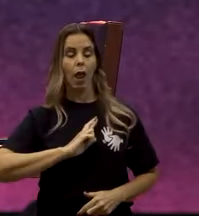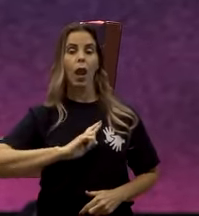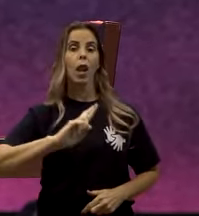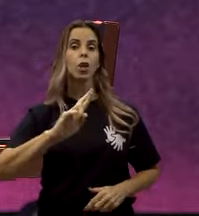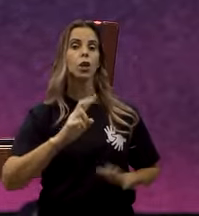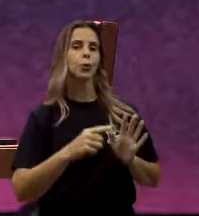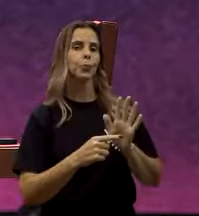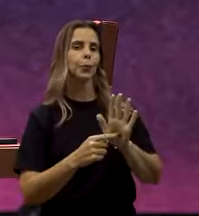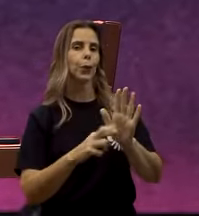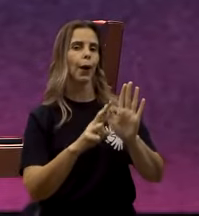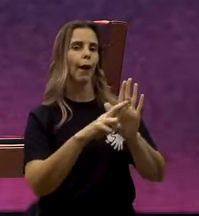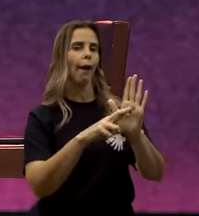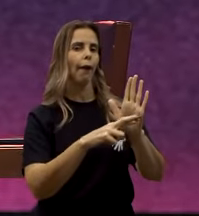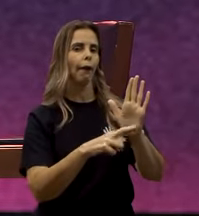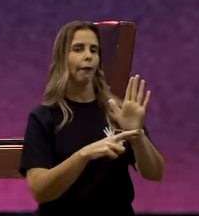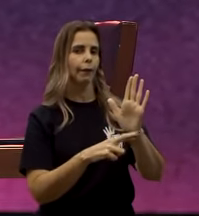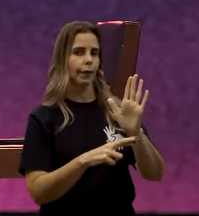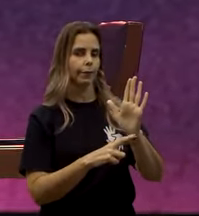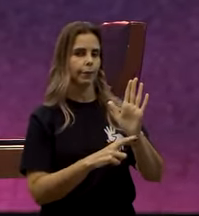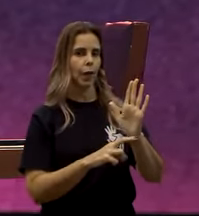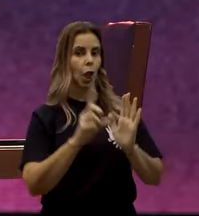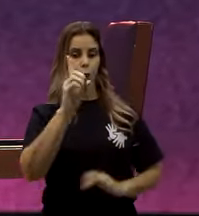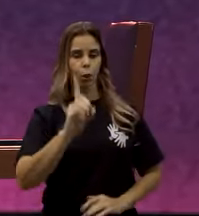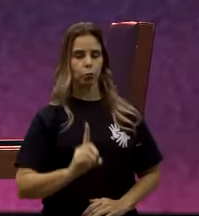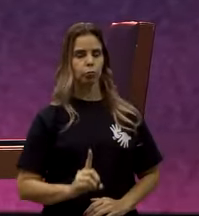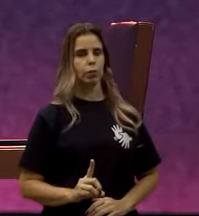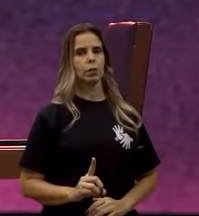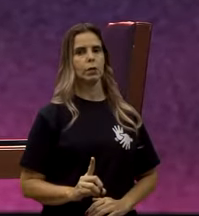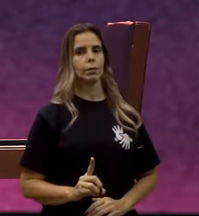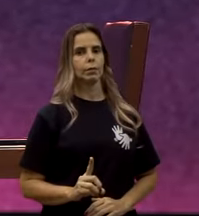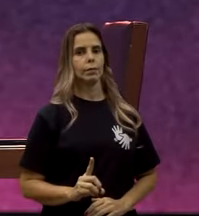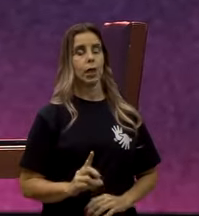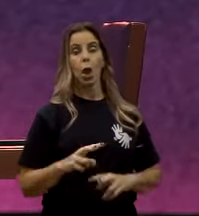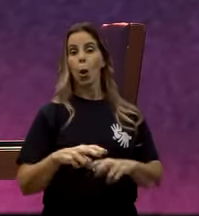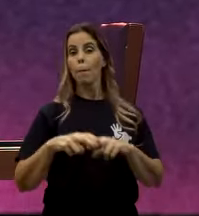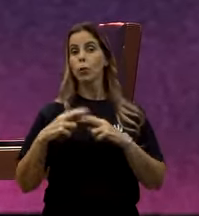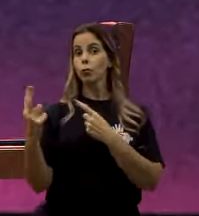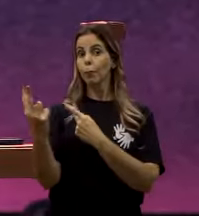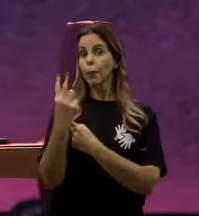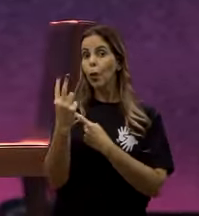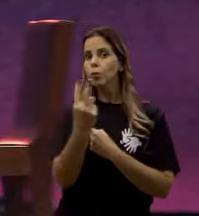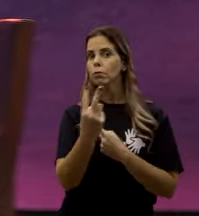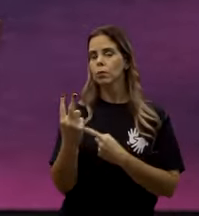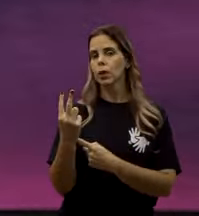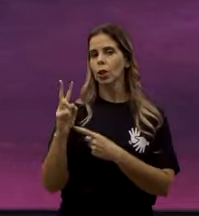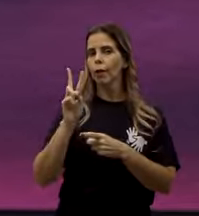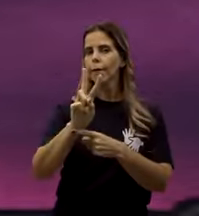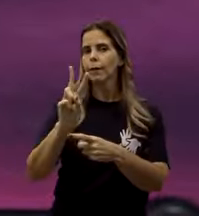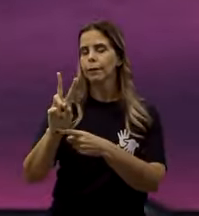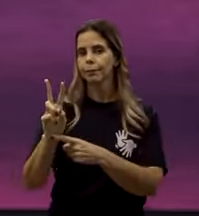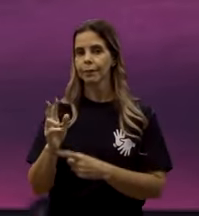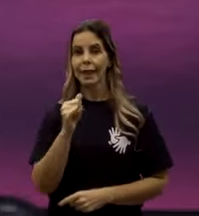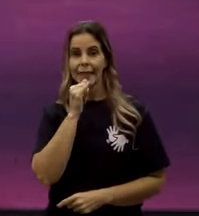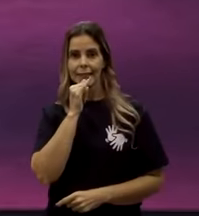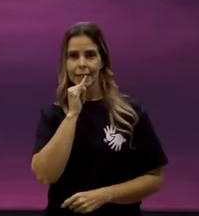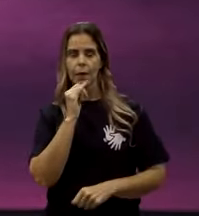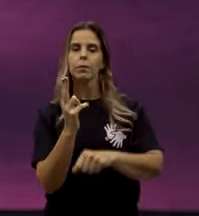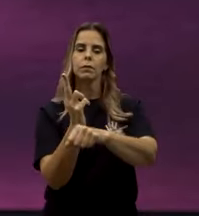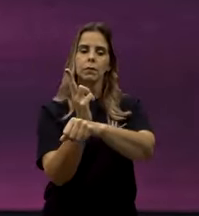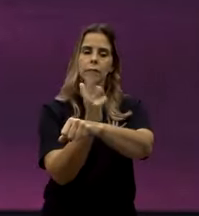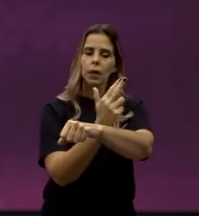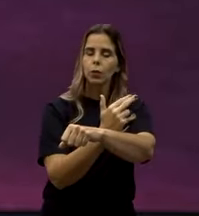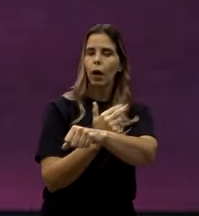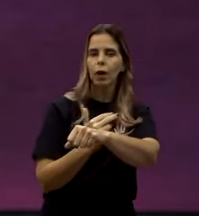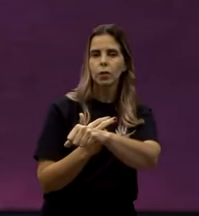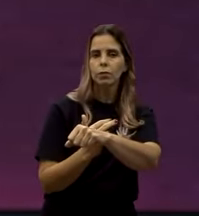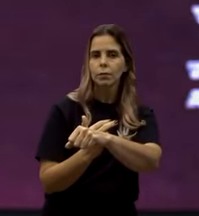regra instituiu como doutrina como Dogma até para nos proteger vou te dar um exemplo outro exemplo da tatuagem tatuagem não não fere